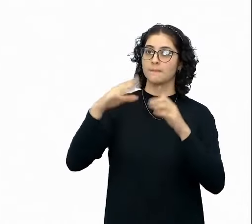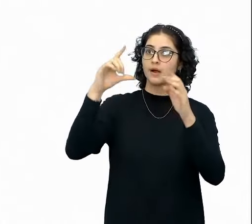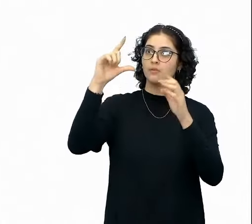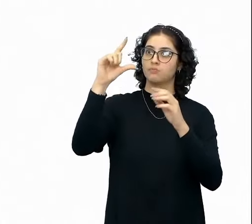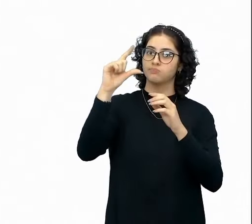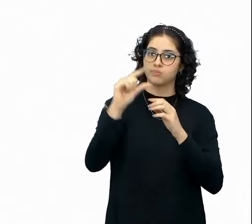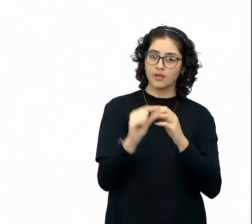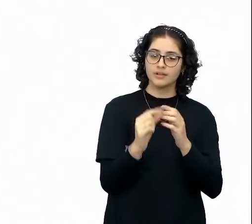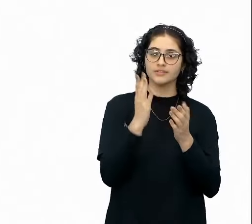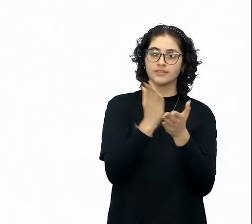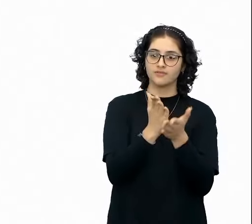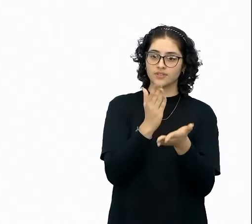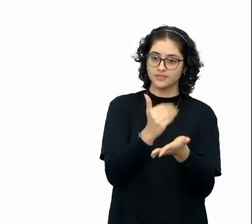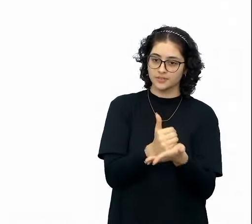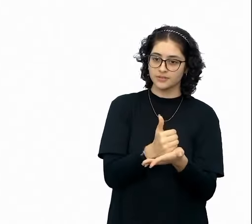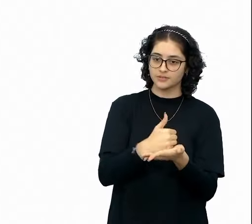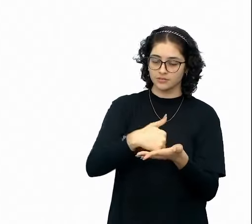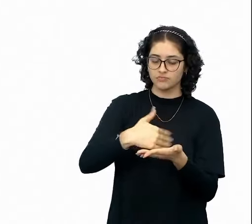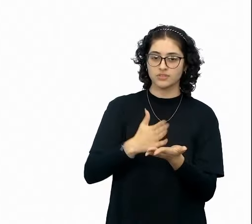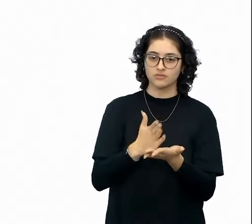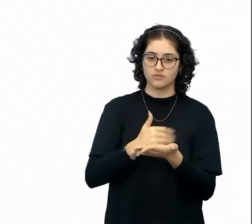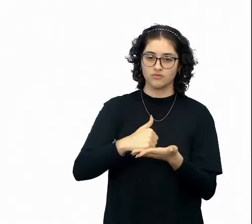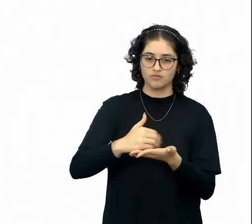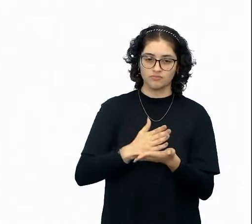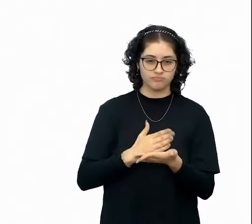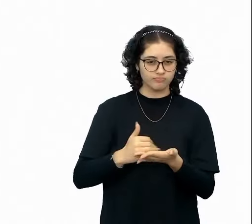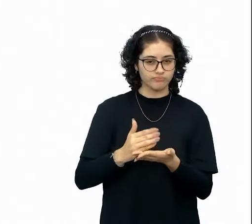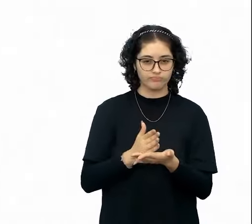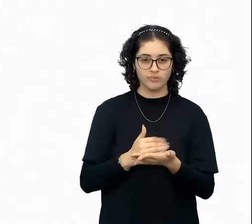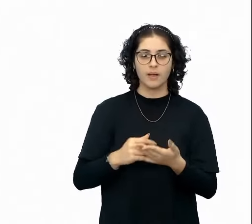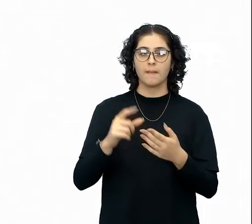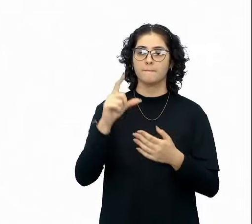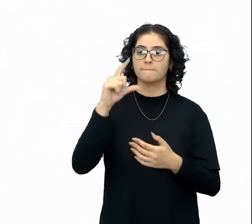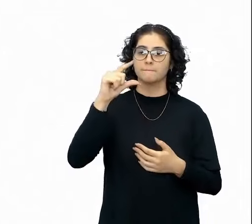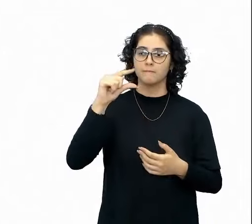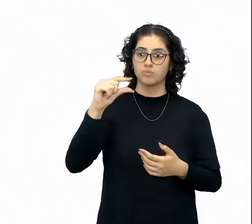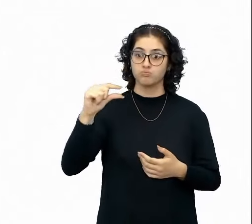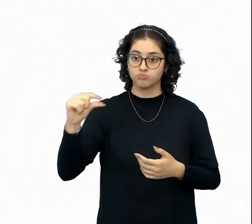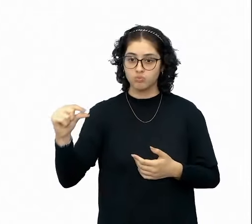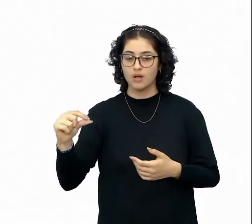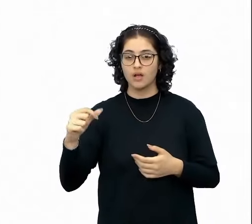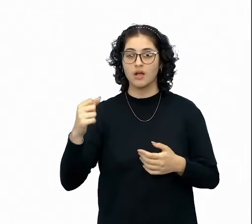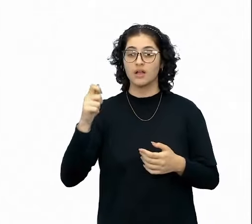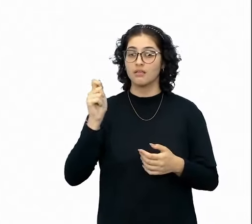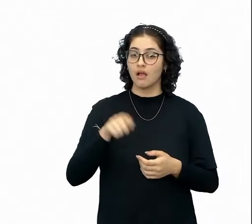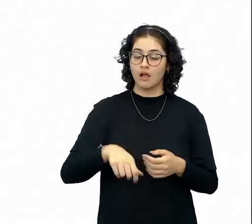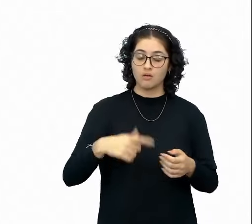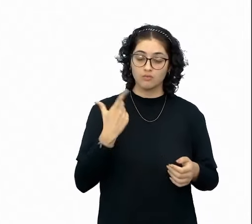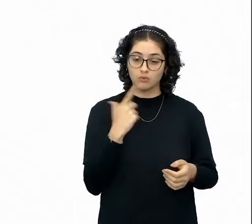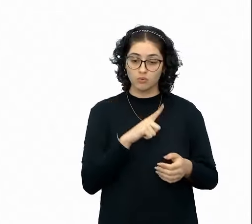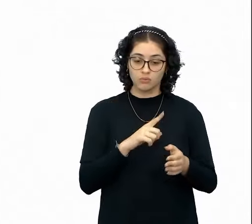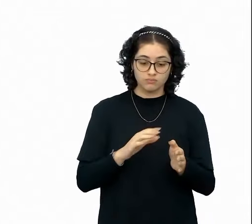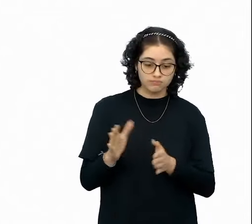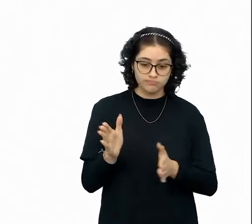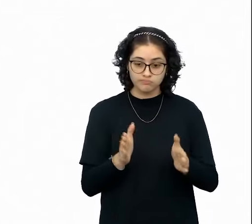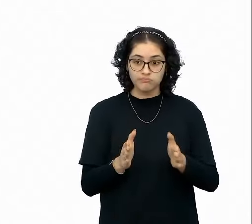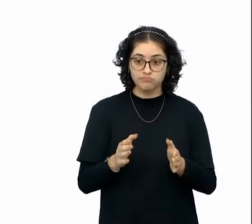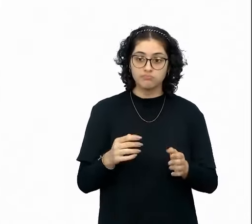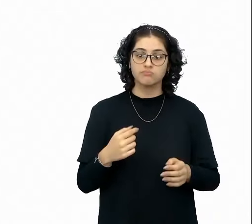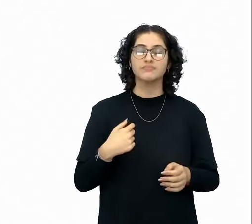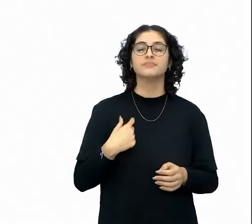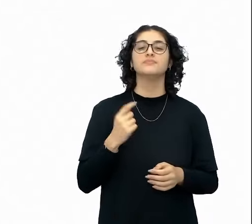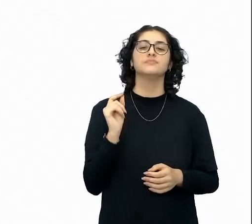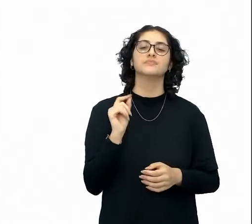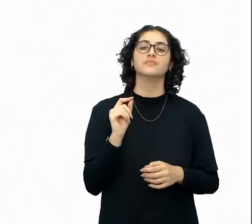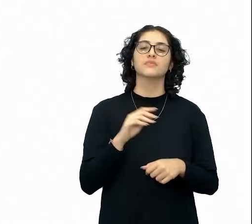problema, dividir um problema, um sistema complexo em partes menores, que eu possa administrar, né? Aí eu tenho que fazer o quê?